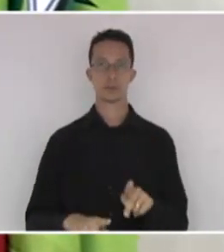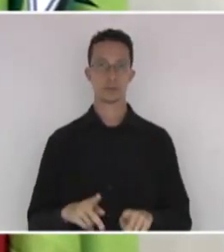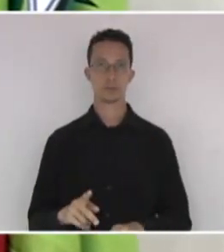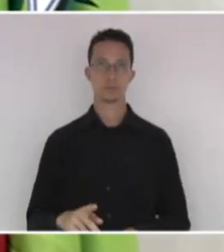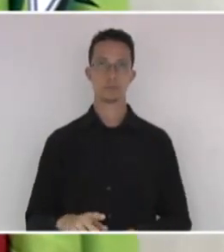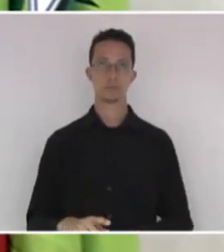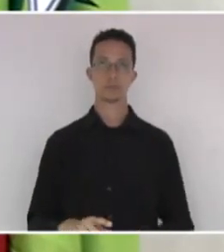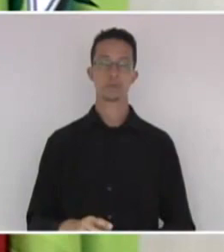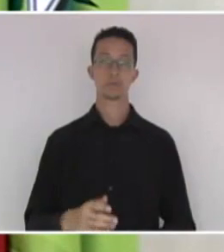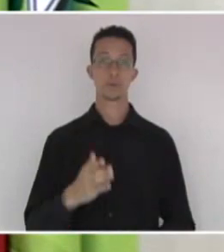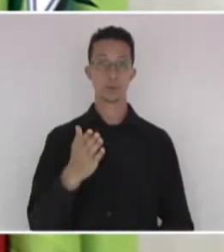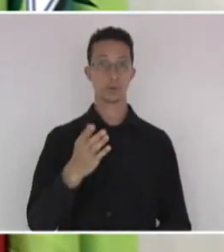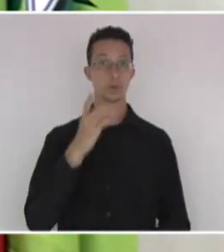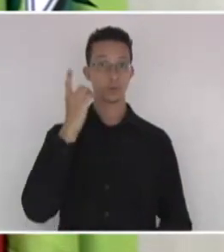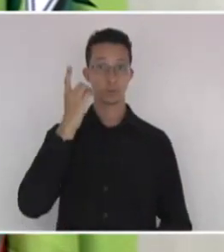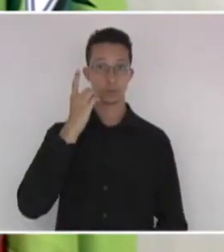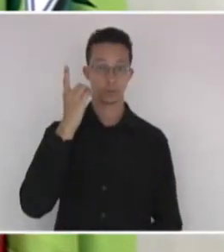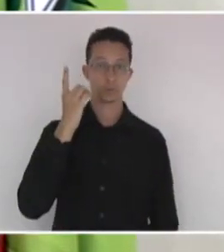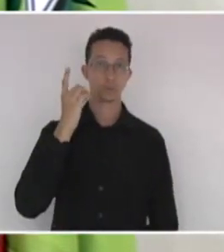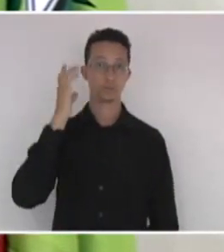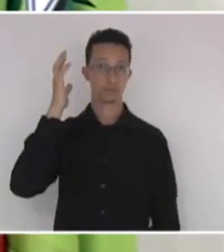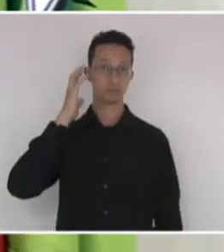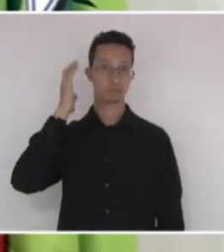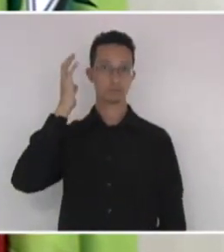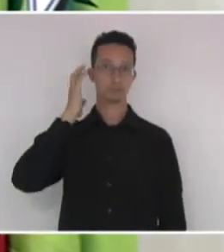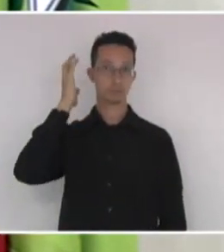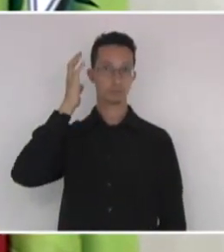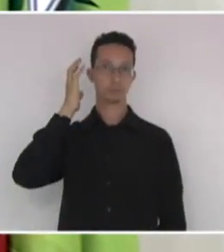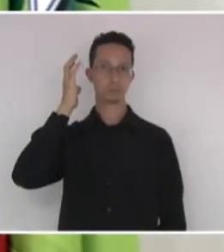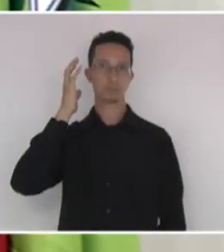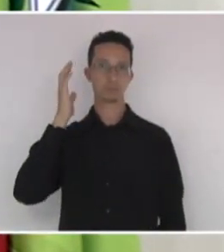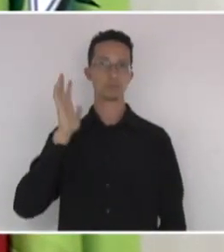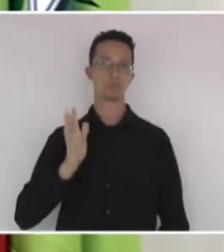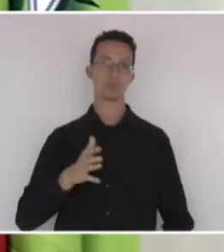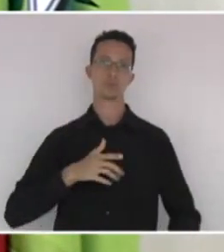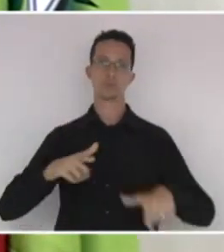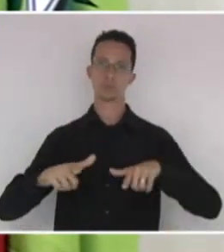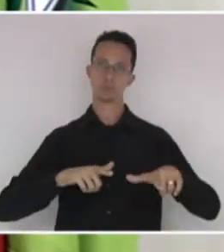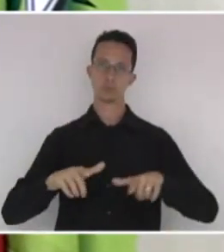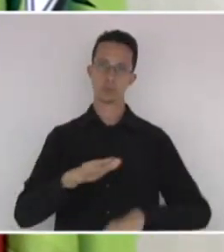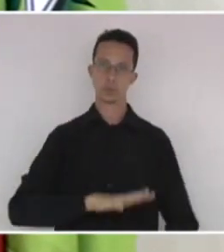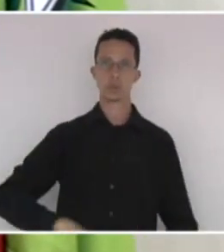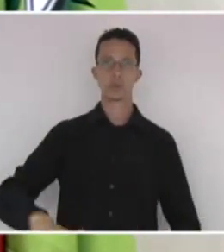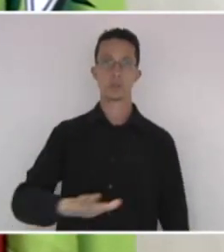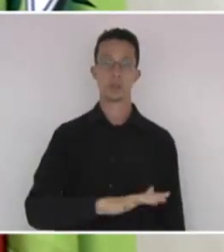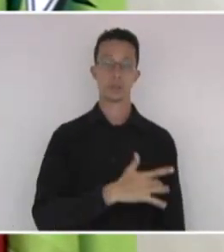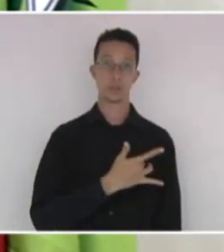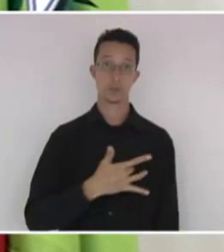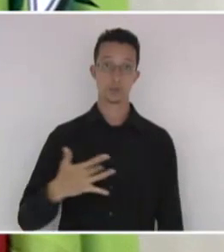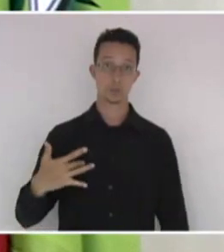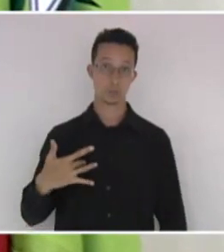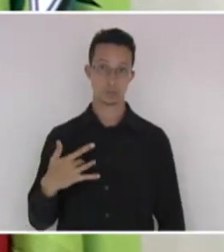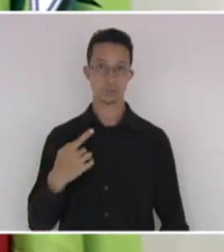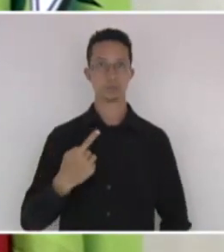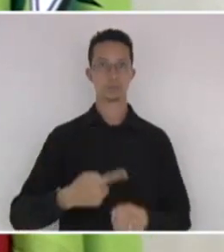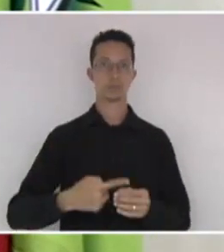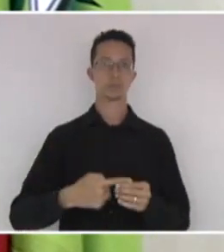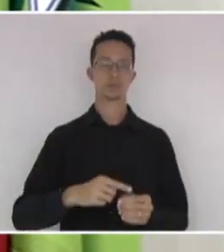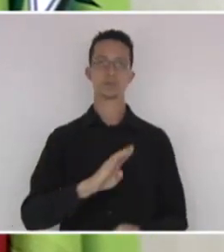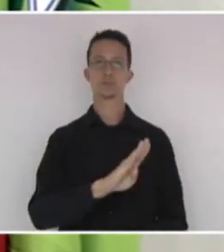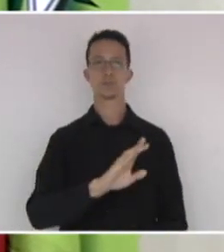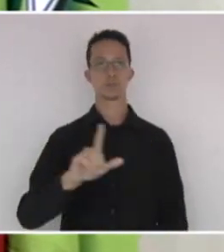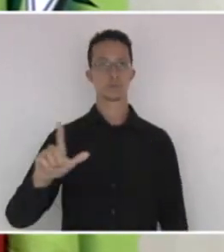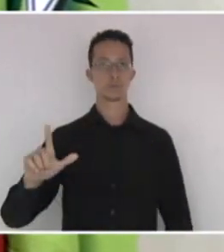que por muitos anos atuou na área da saúde ali em Blumenau, nós sugerimos